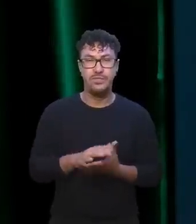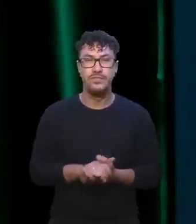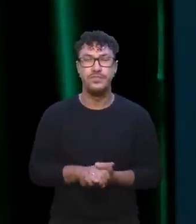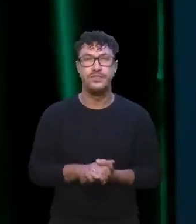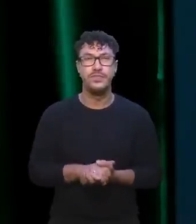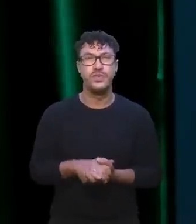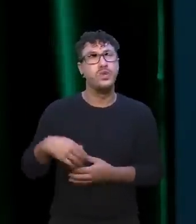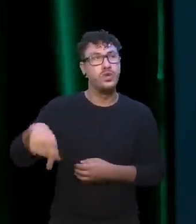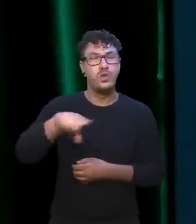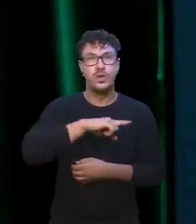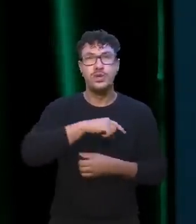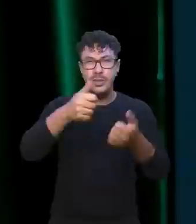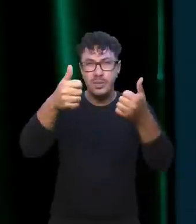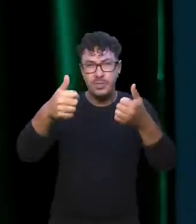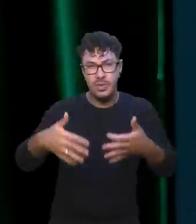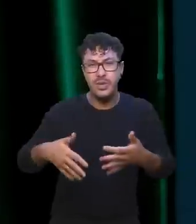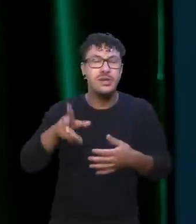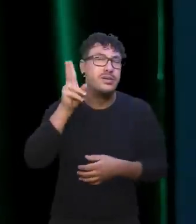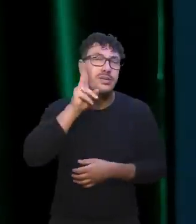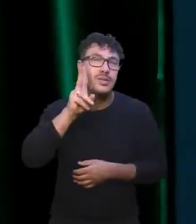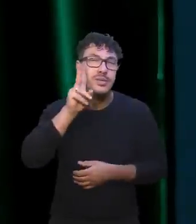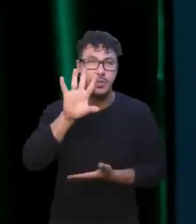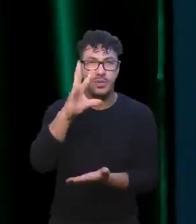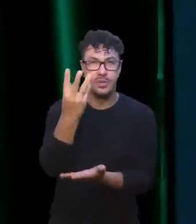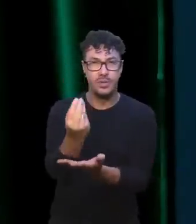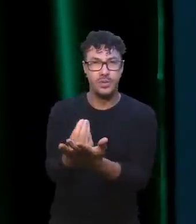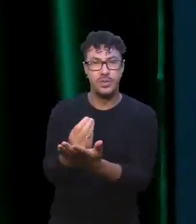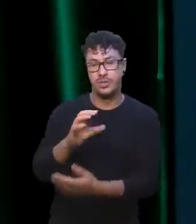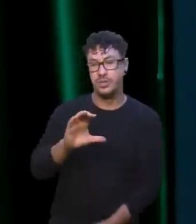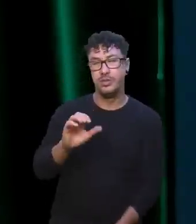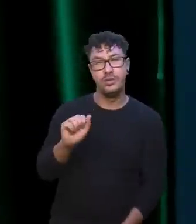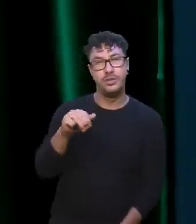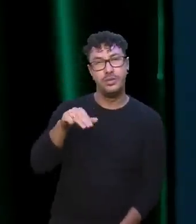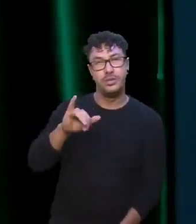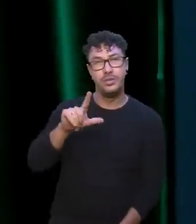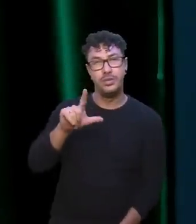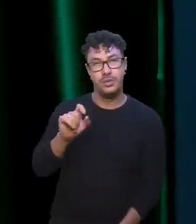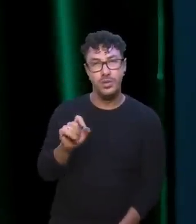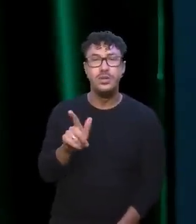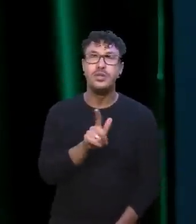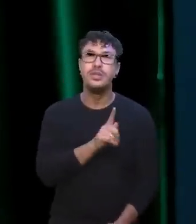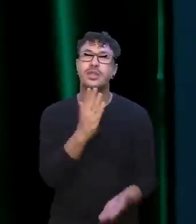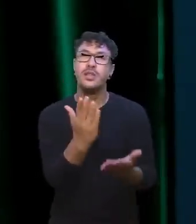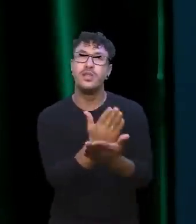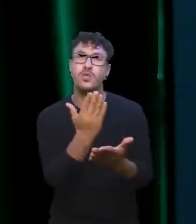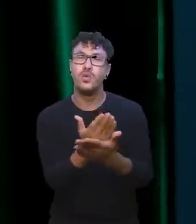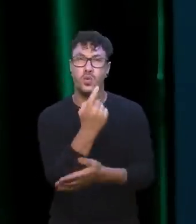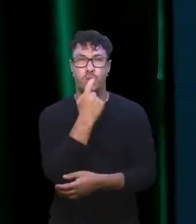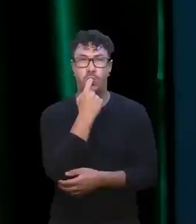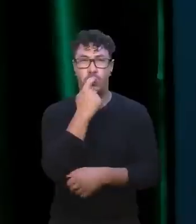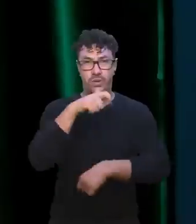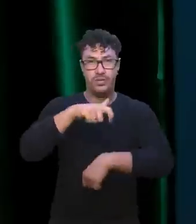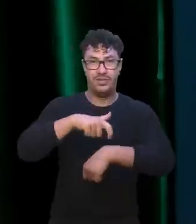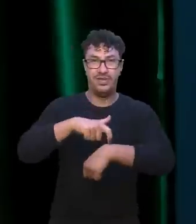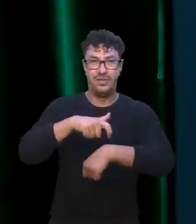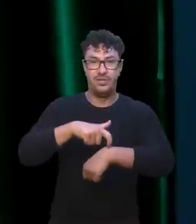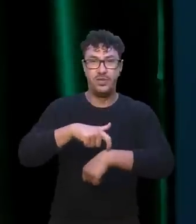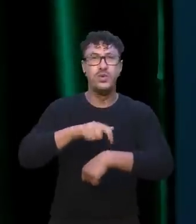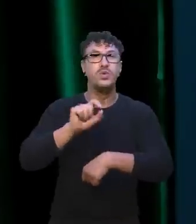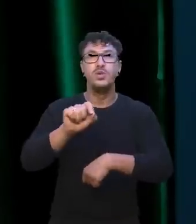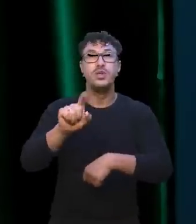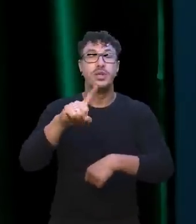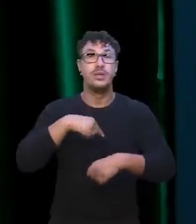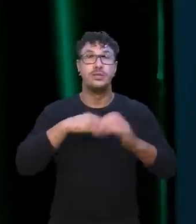como estávamos citando o espírito Camilo, existe também uma obra um pouco mais recente, O Tempo